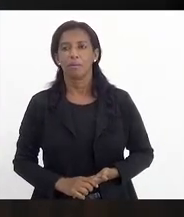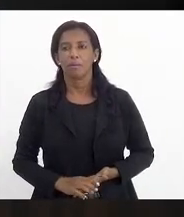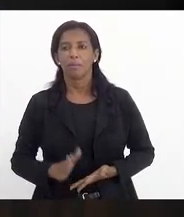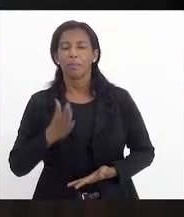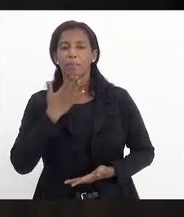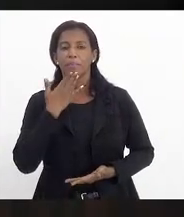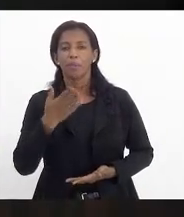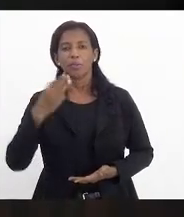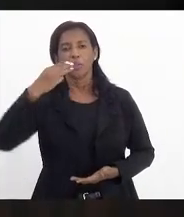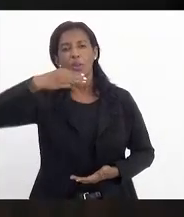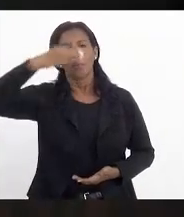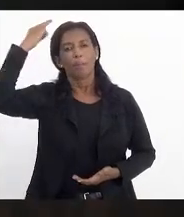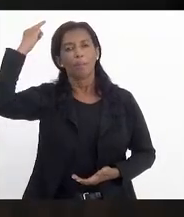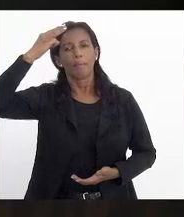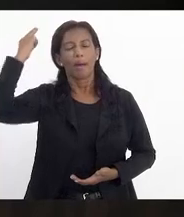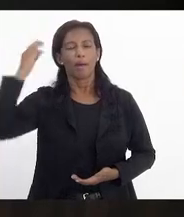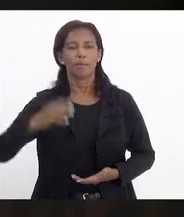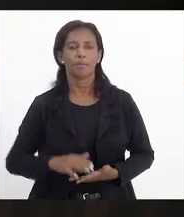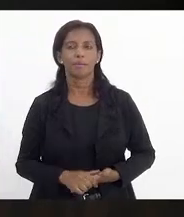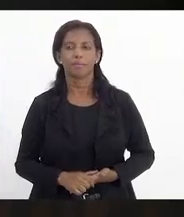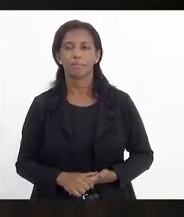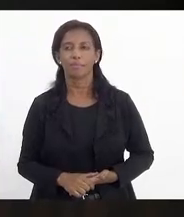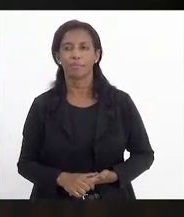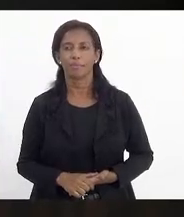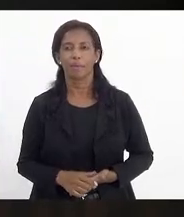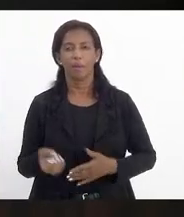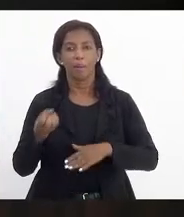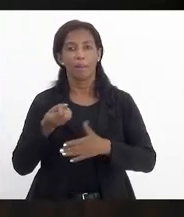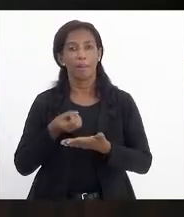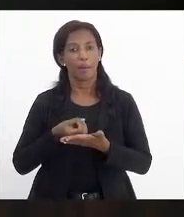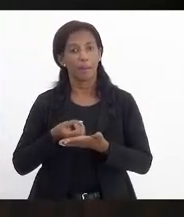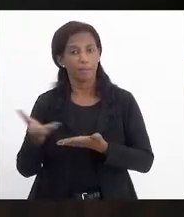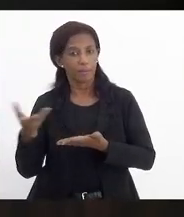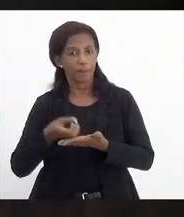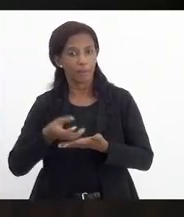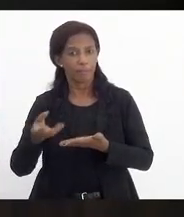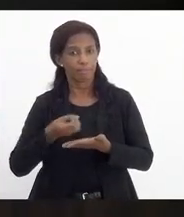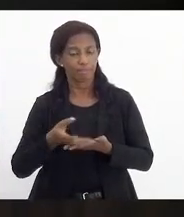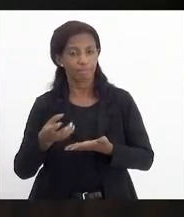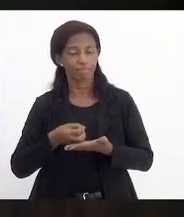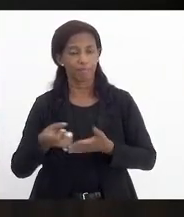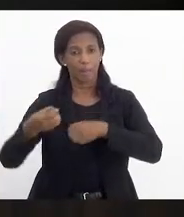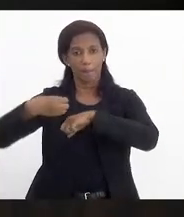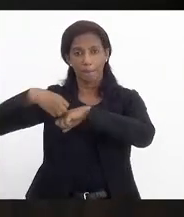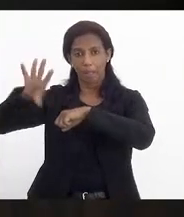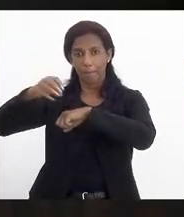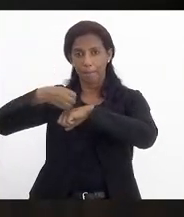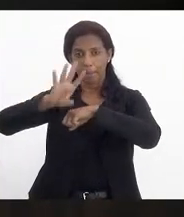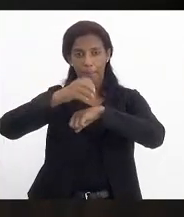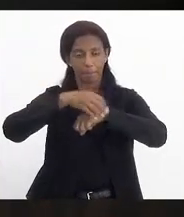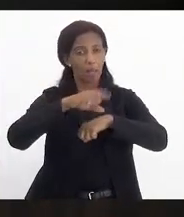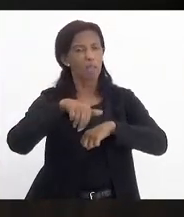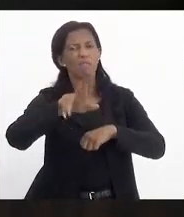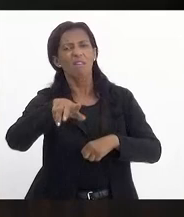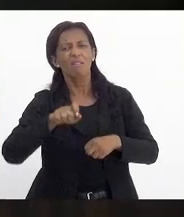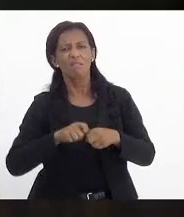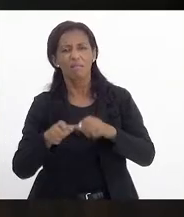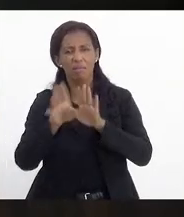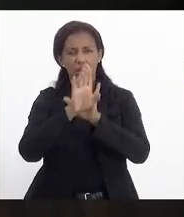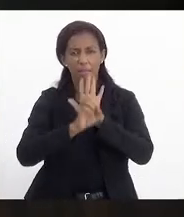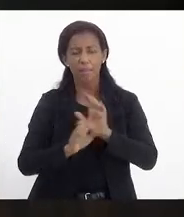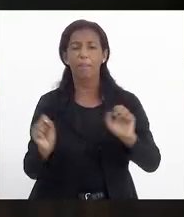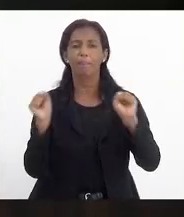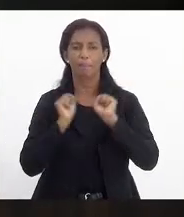ao Márcio para socializar, para remeter aos parlamentares. Quem quiser fazer a emenda, não tem problema nenhum. Mas se